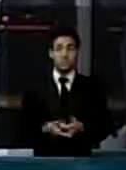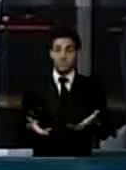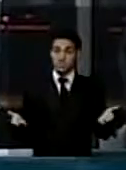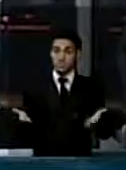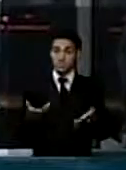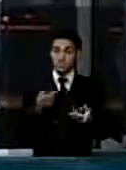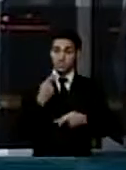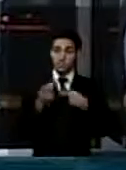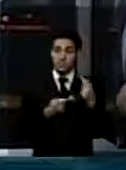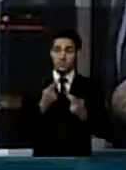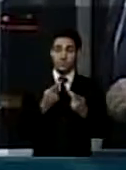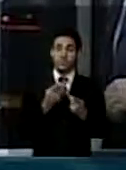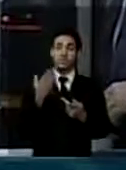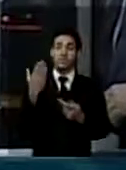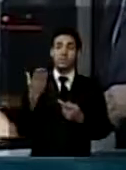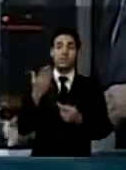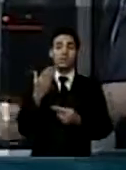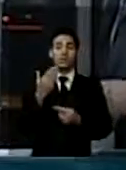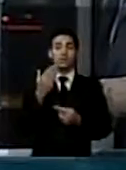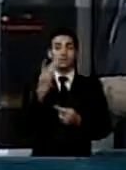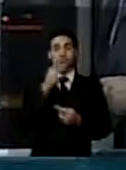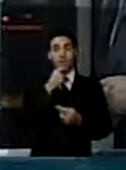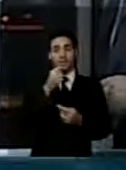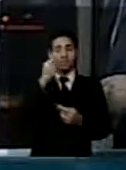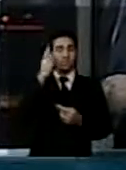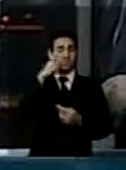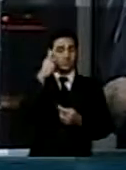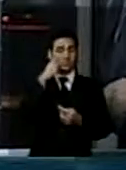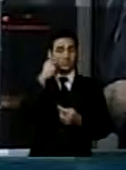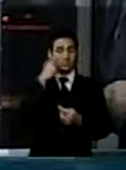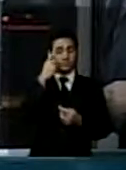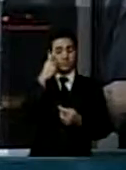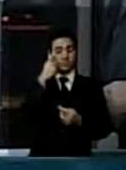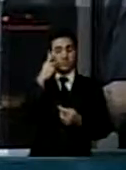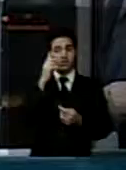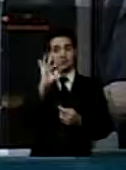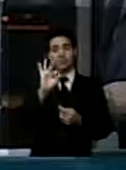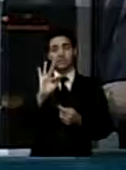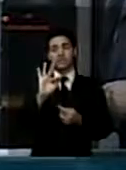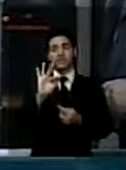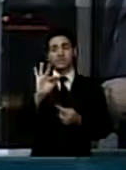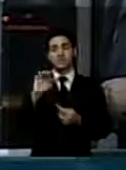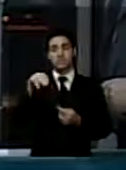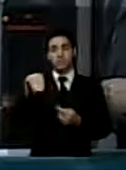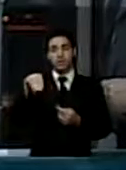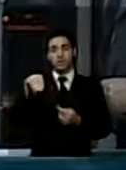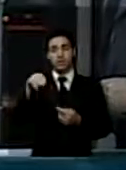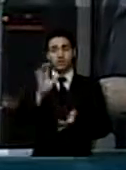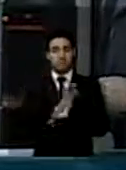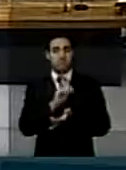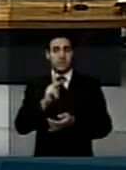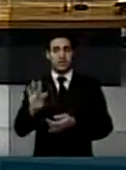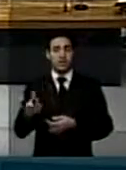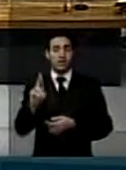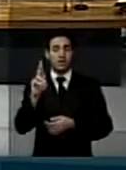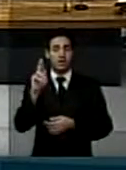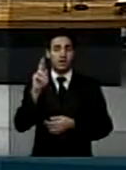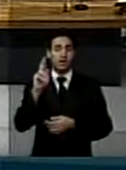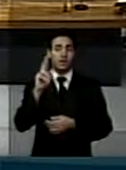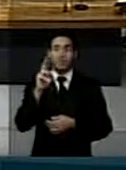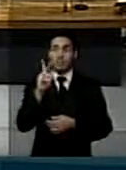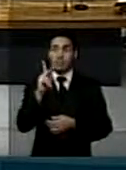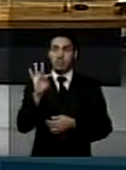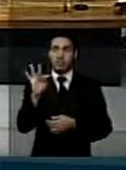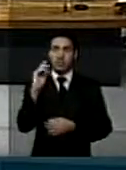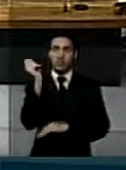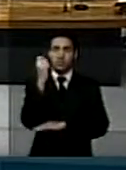Concedo a palavra ao ilustre deputado Fernando Marron, PT Rio Grande do Sul.